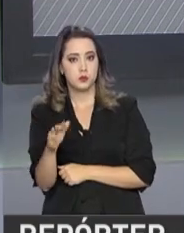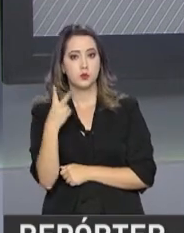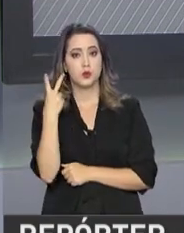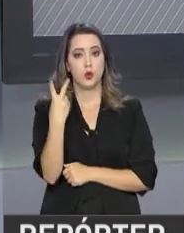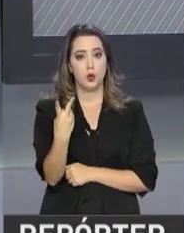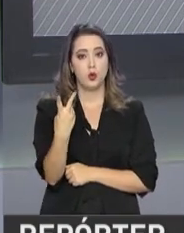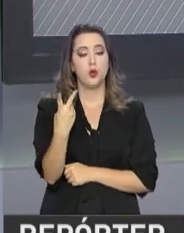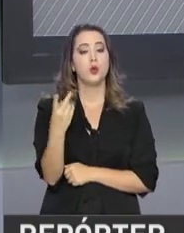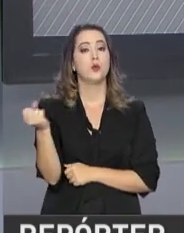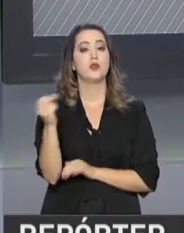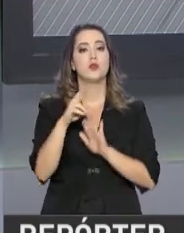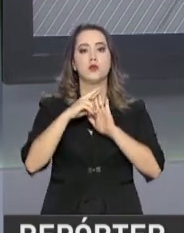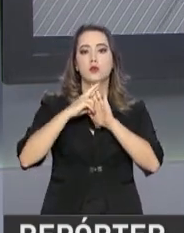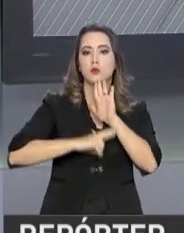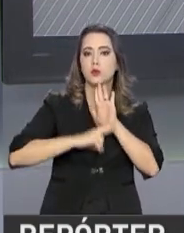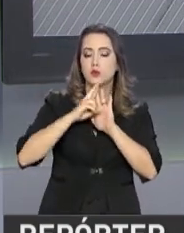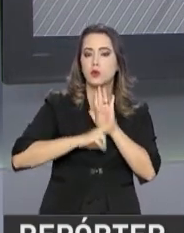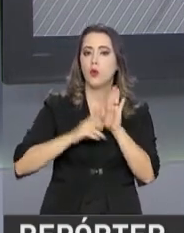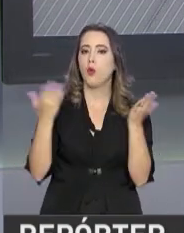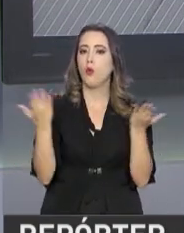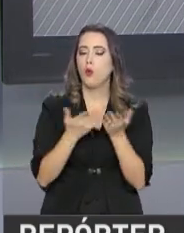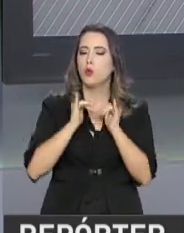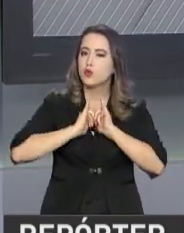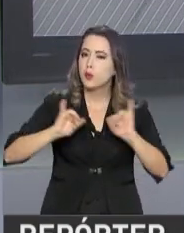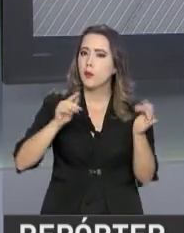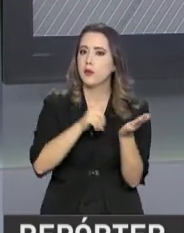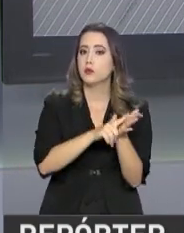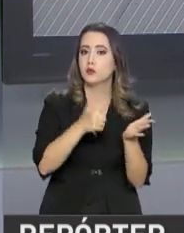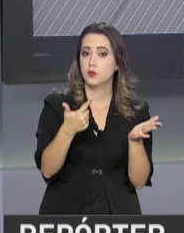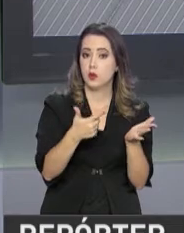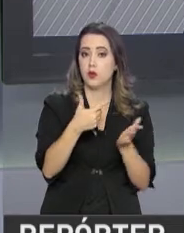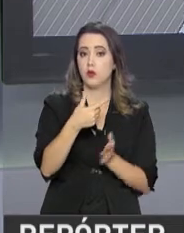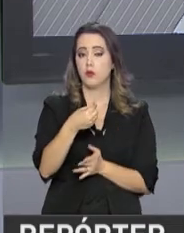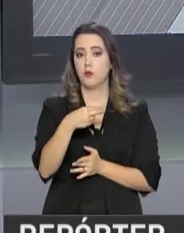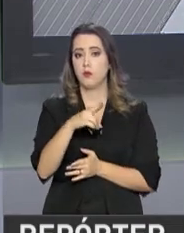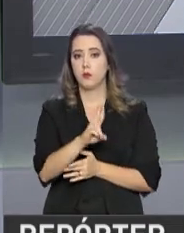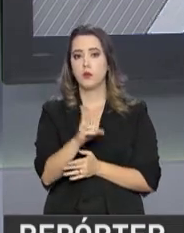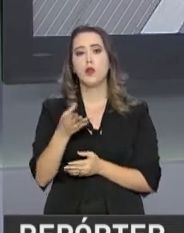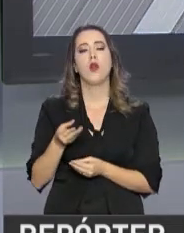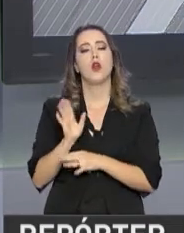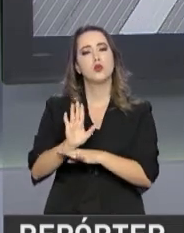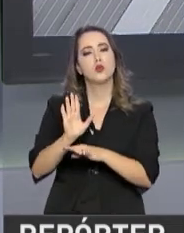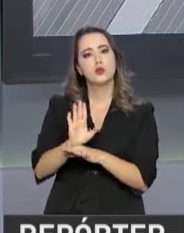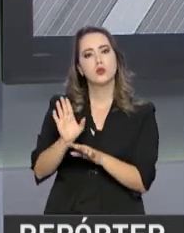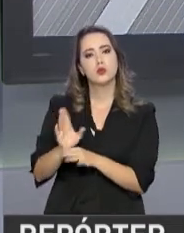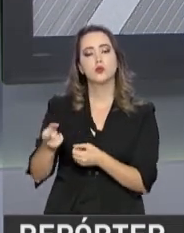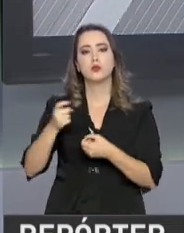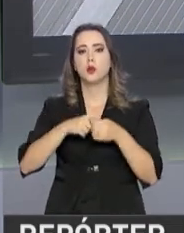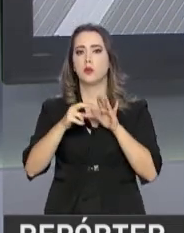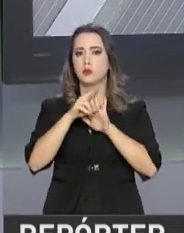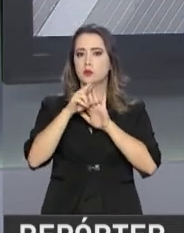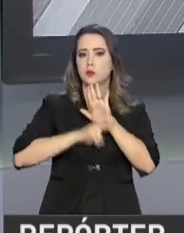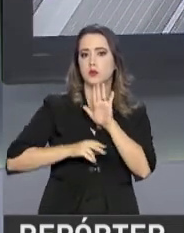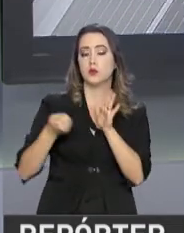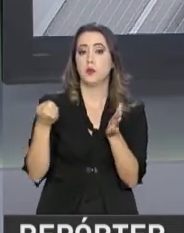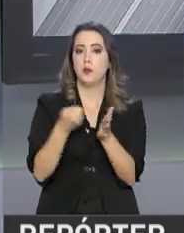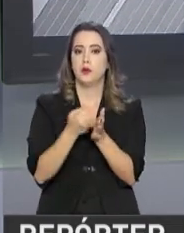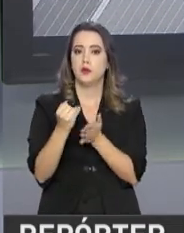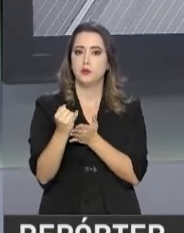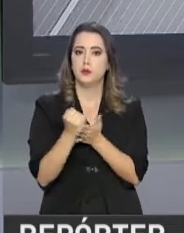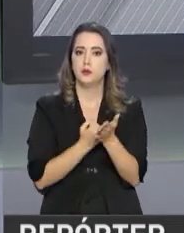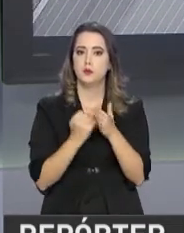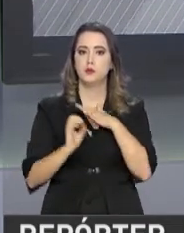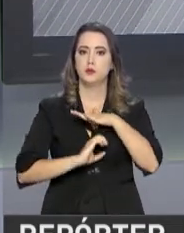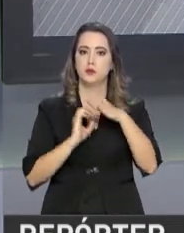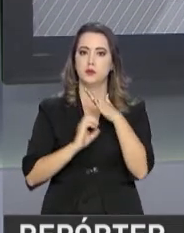duas resoluções publicadas hoje no diário oficial da união prometem dar uma mãozinha para regulamentação tributária das empresas